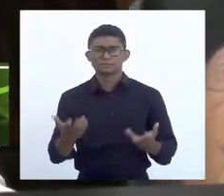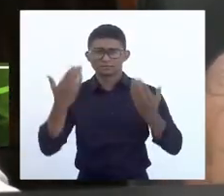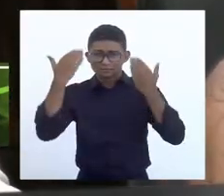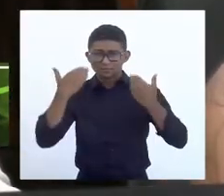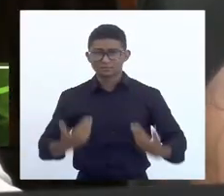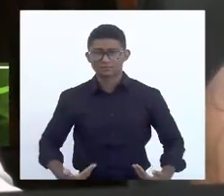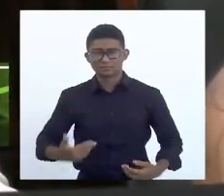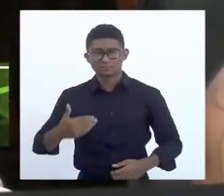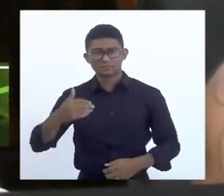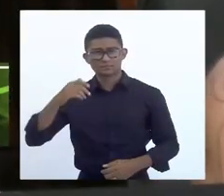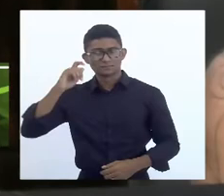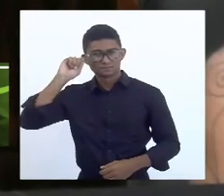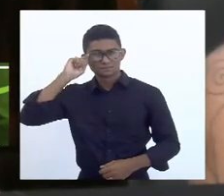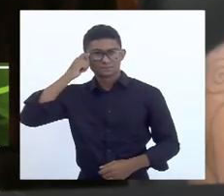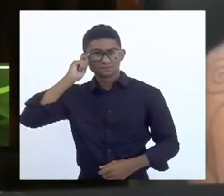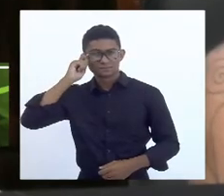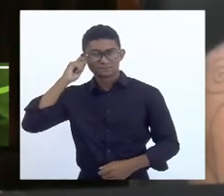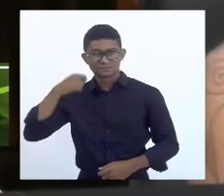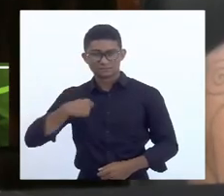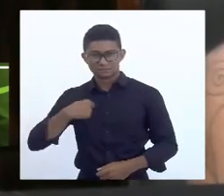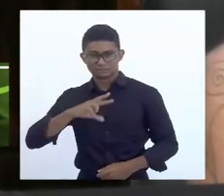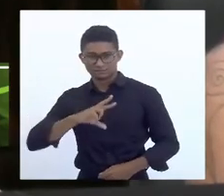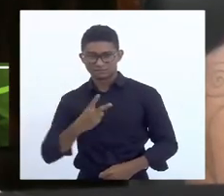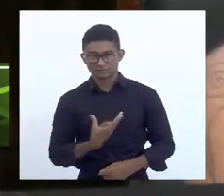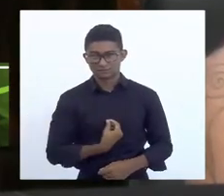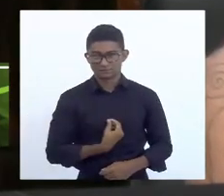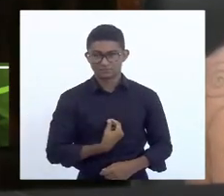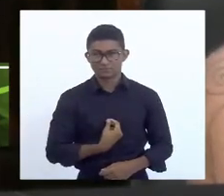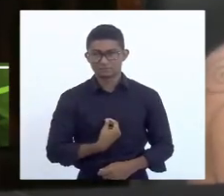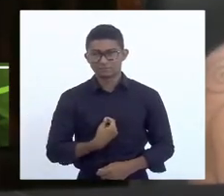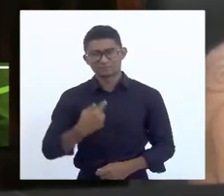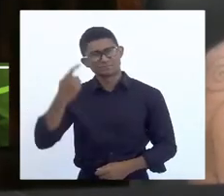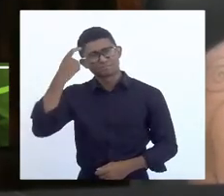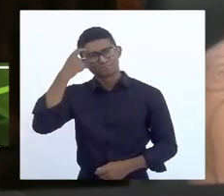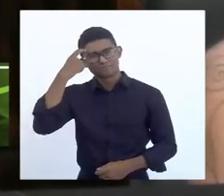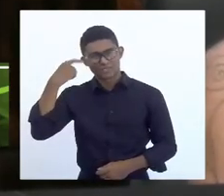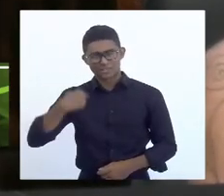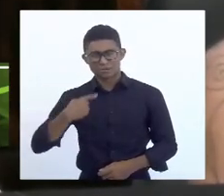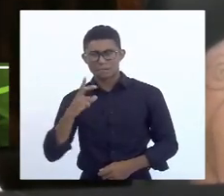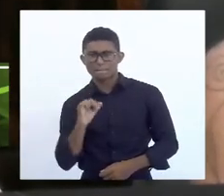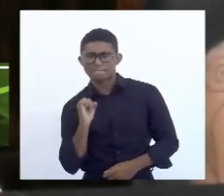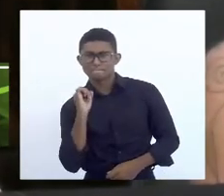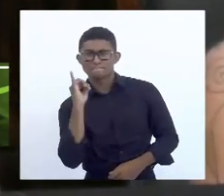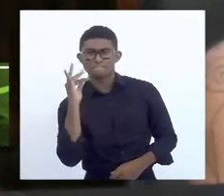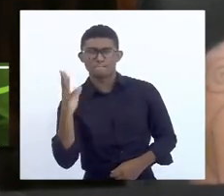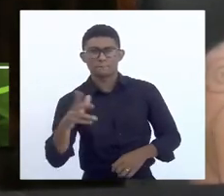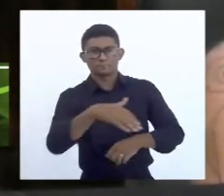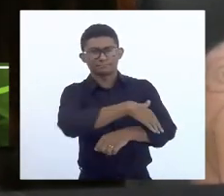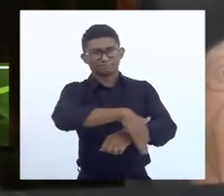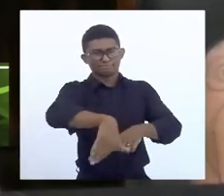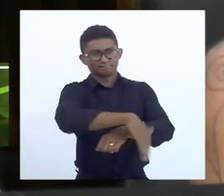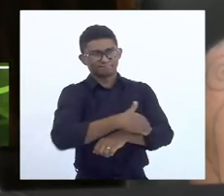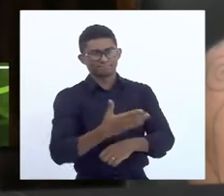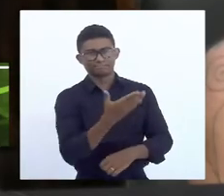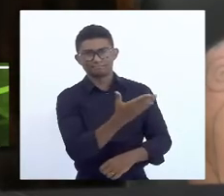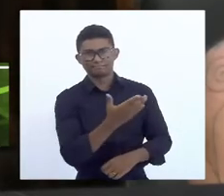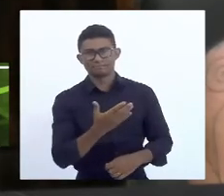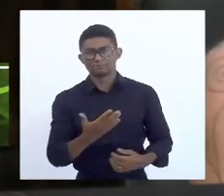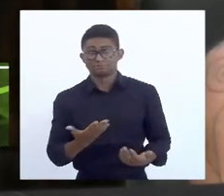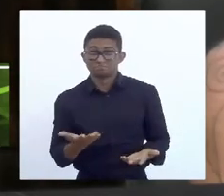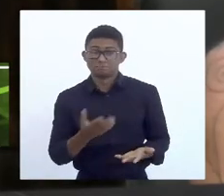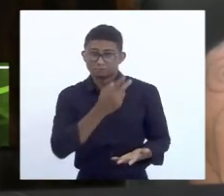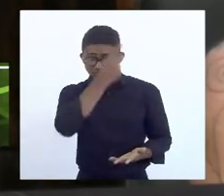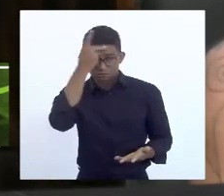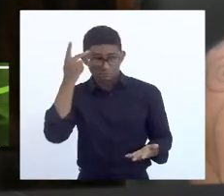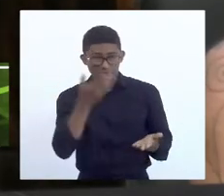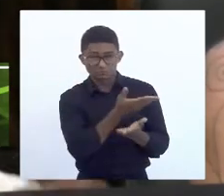essa travesti deste tamanho, que deveria estar numa esquina de madrugada, uma puta, como dizem,